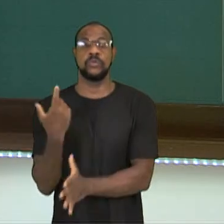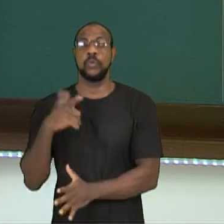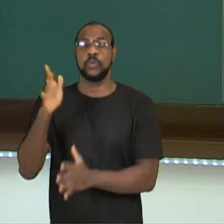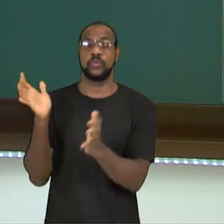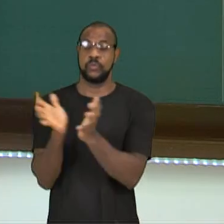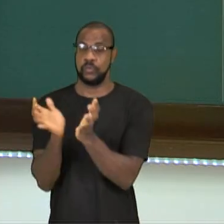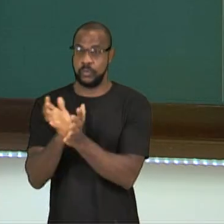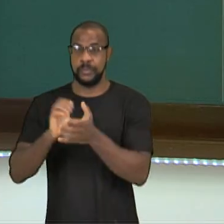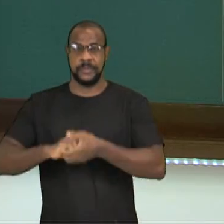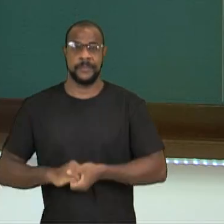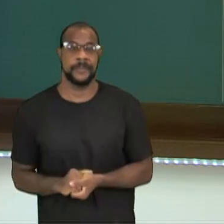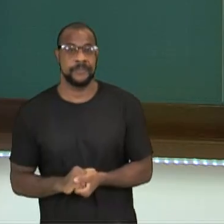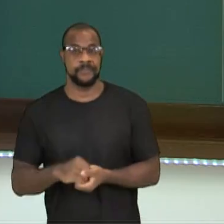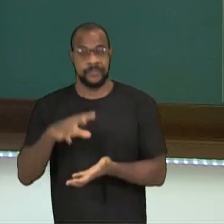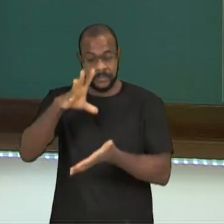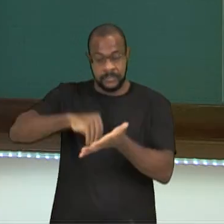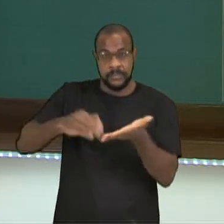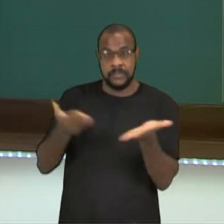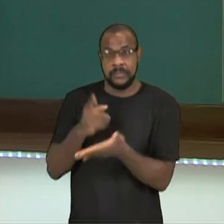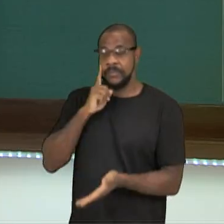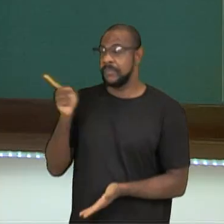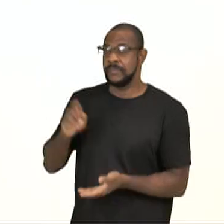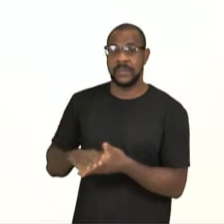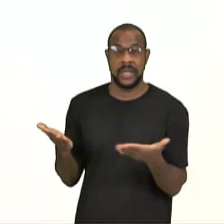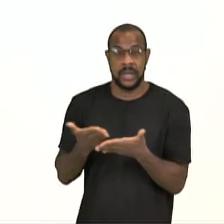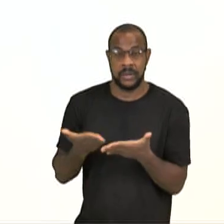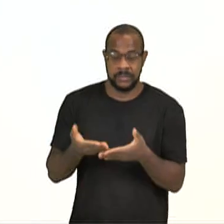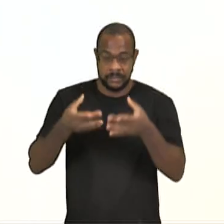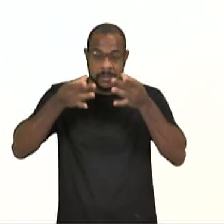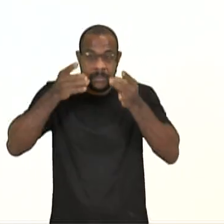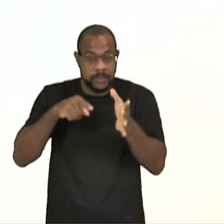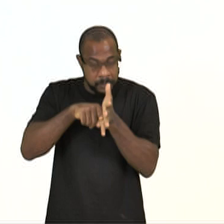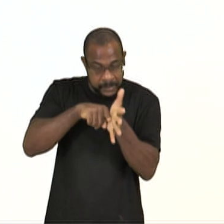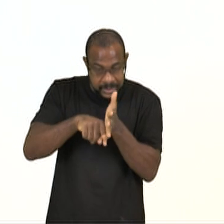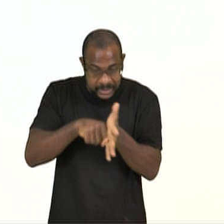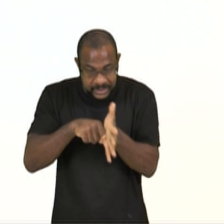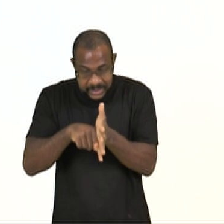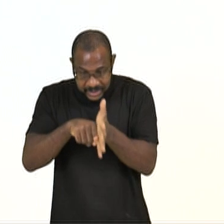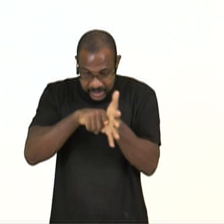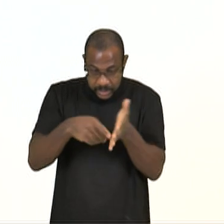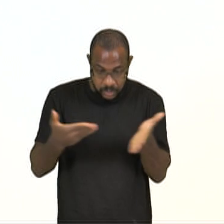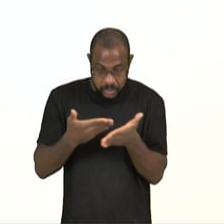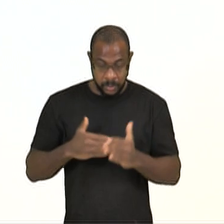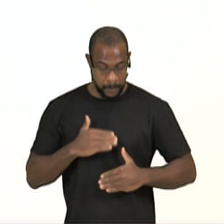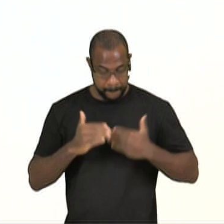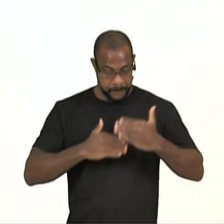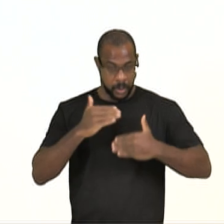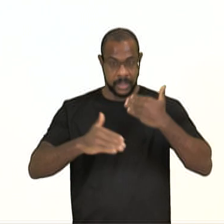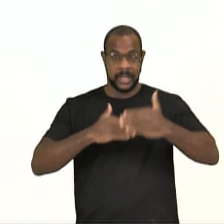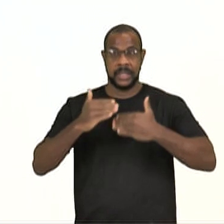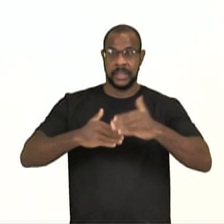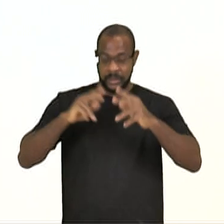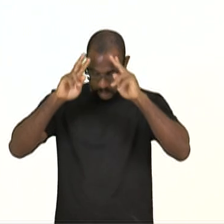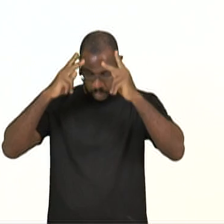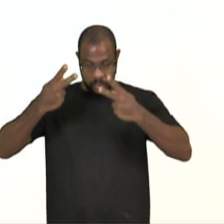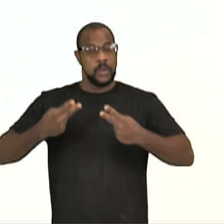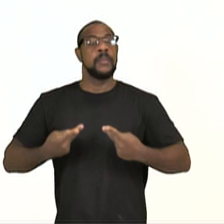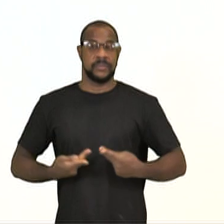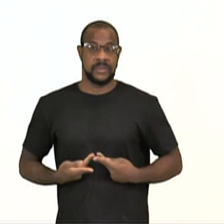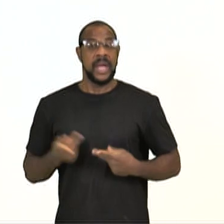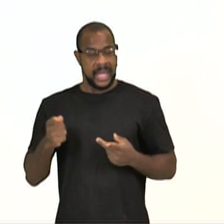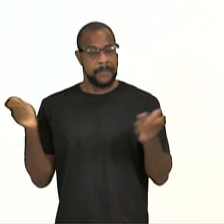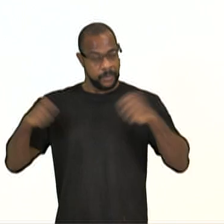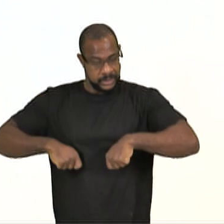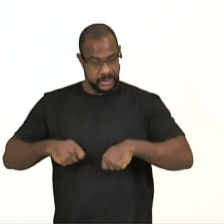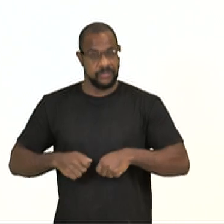pouquinho. Copie seu caderno e responda. A partir das evidências científicas sobre o processo evolutivo da humanidade, é possível afirmar